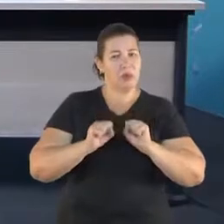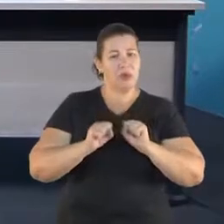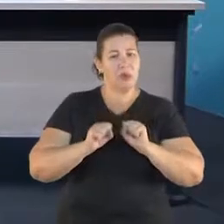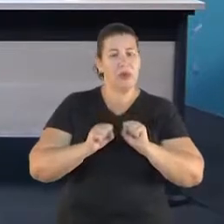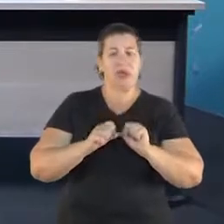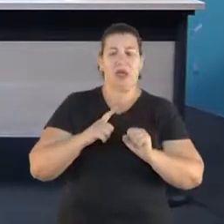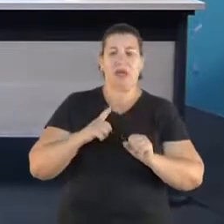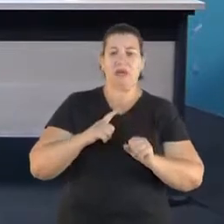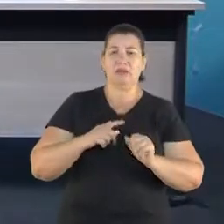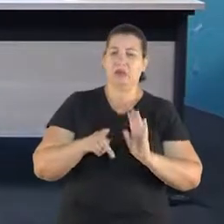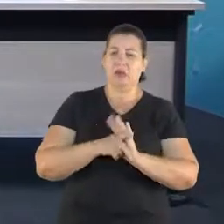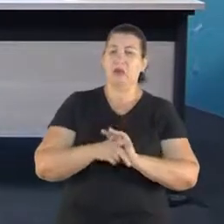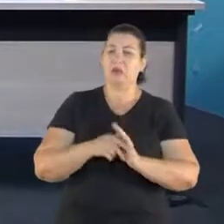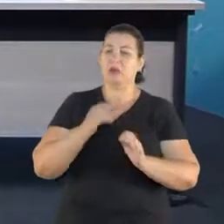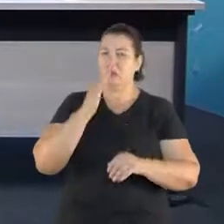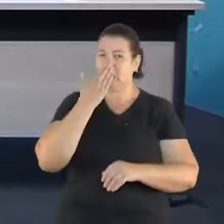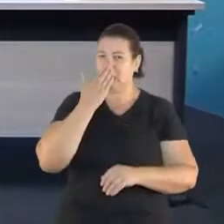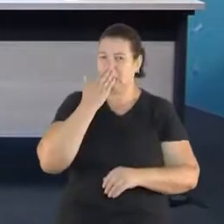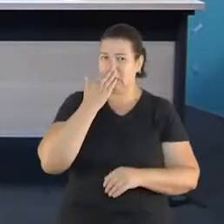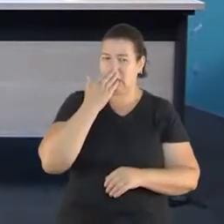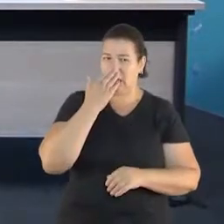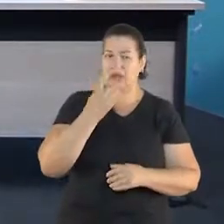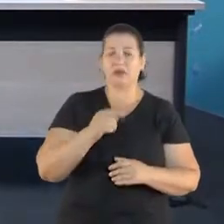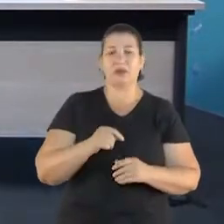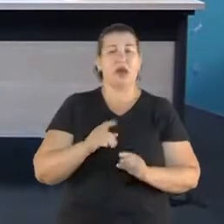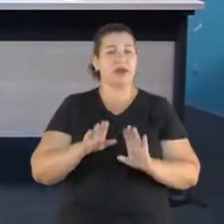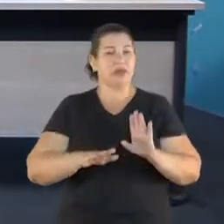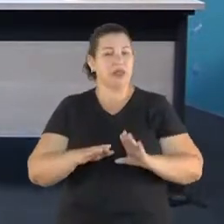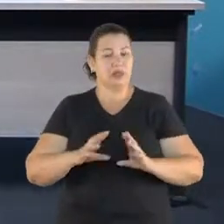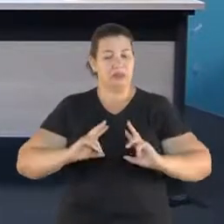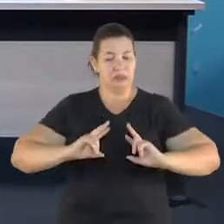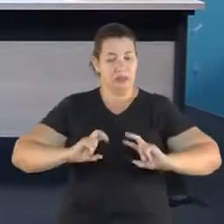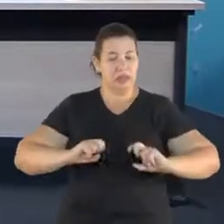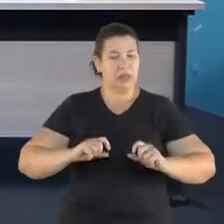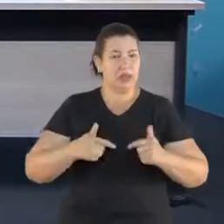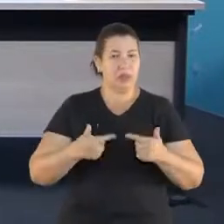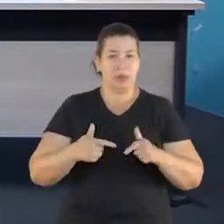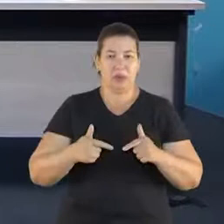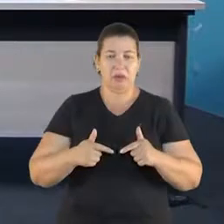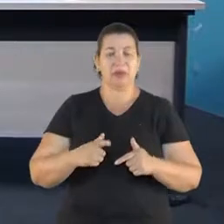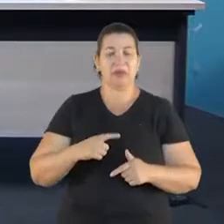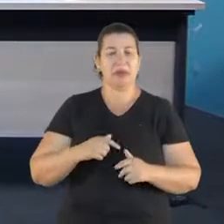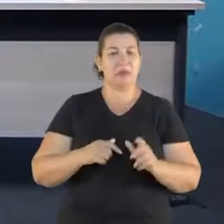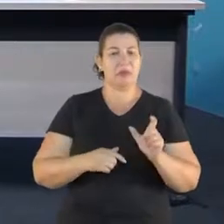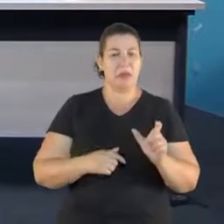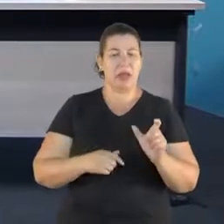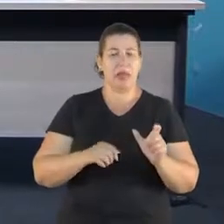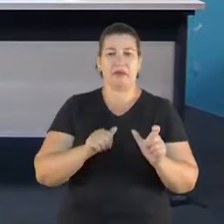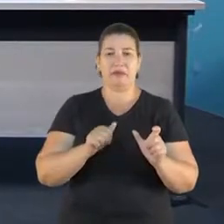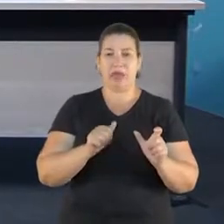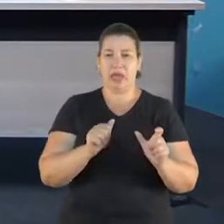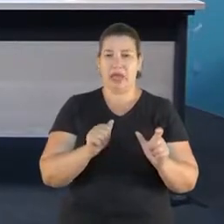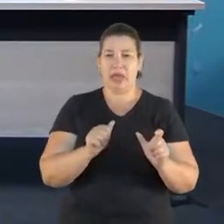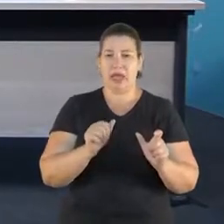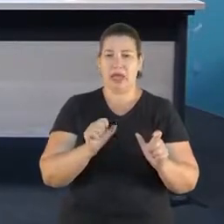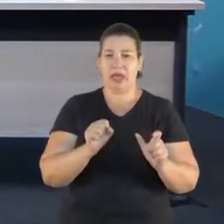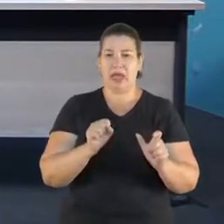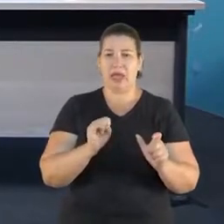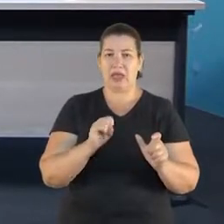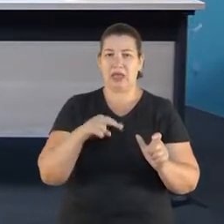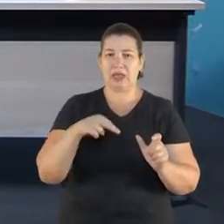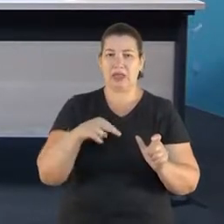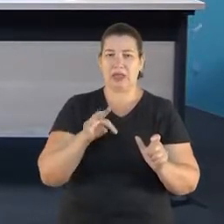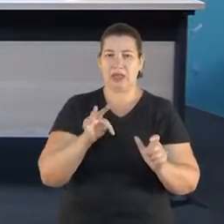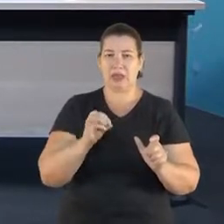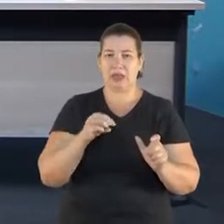sexo desprotegido, elas vão muitas vezes ser assintomáticas. Vocês têm ouvido muito falar nessa palavra atualmente com o Covid, então assintomática